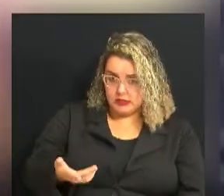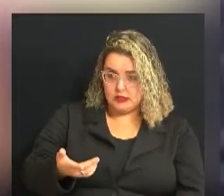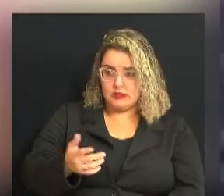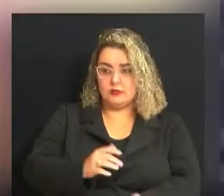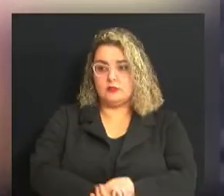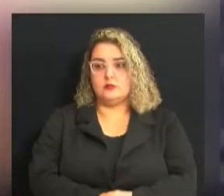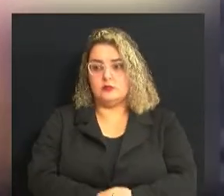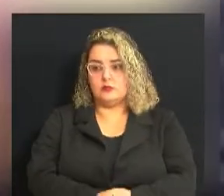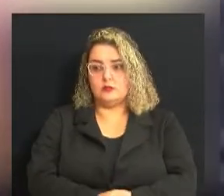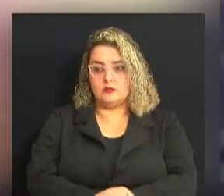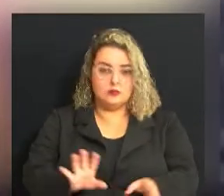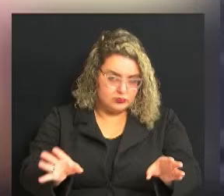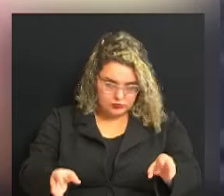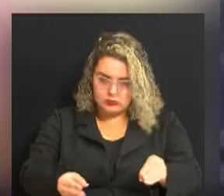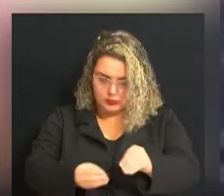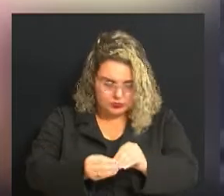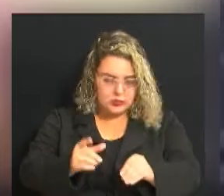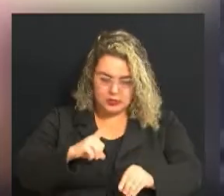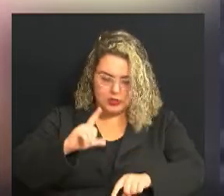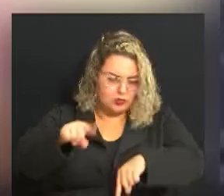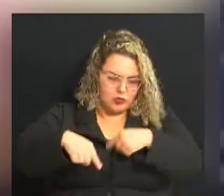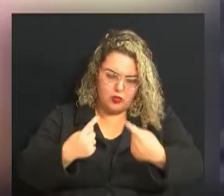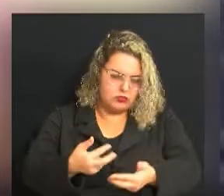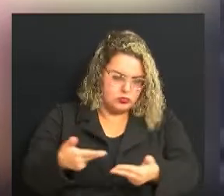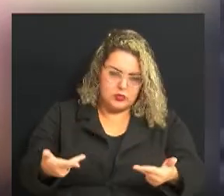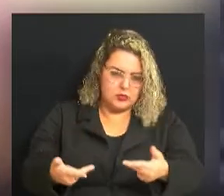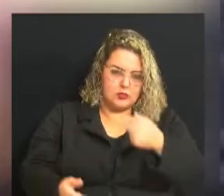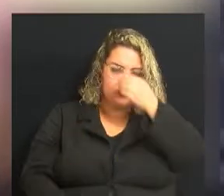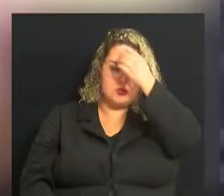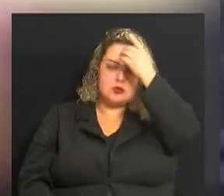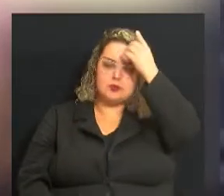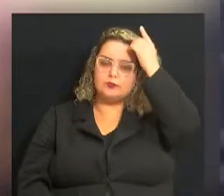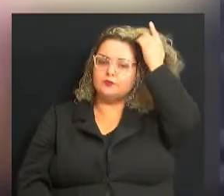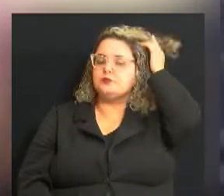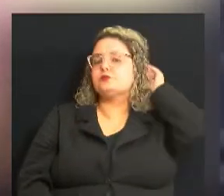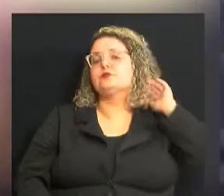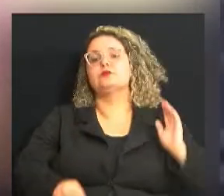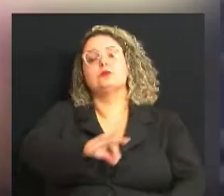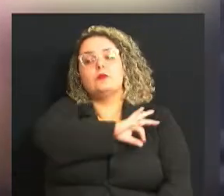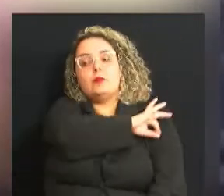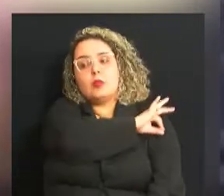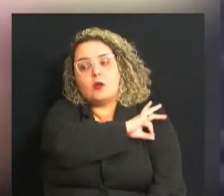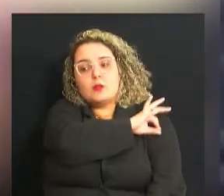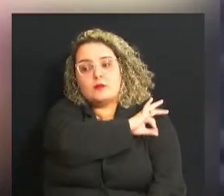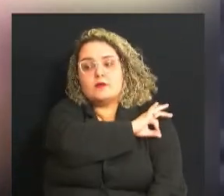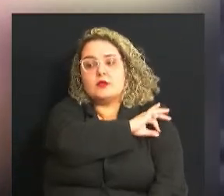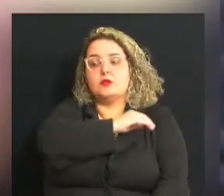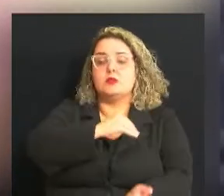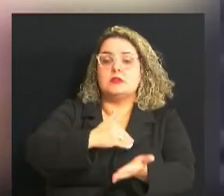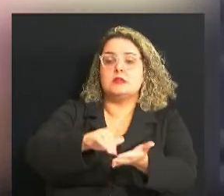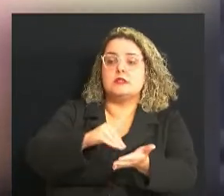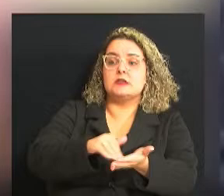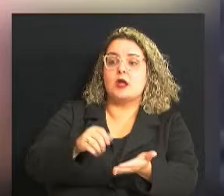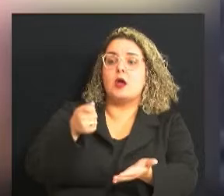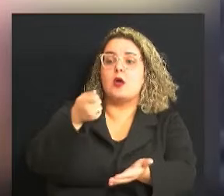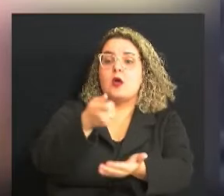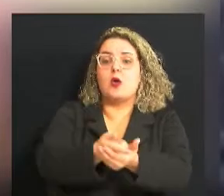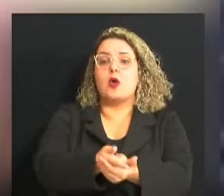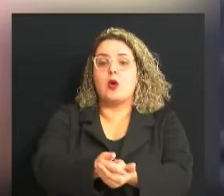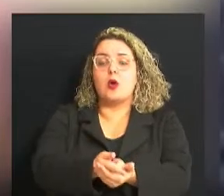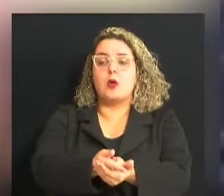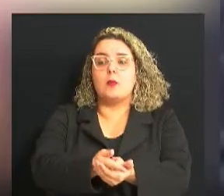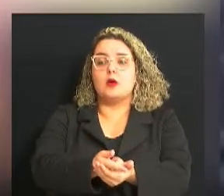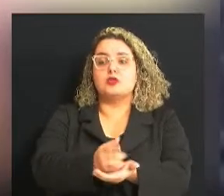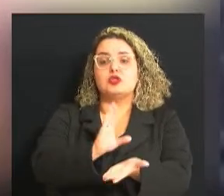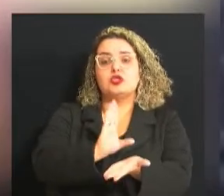forma até resumida, tem outros, né? A prefeitura, a secretaria adquire através de uma